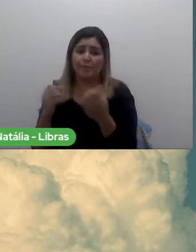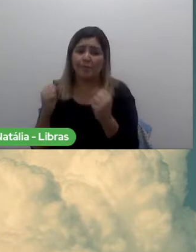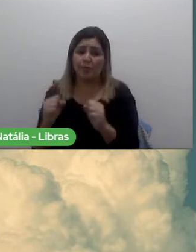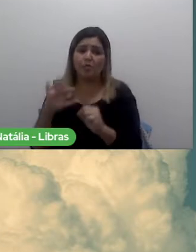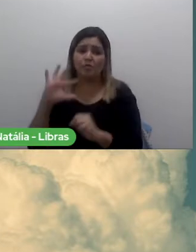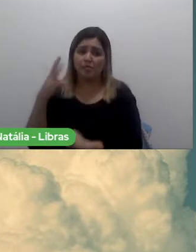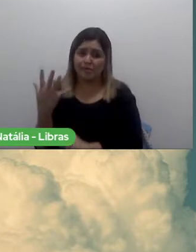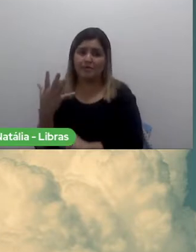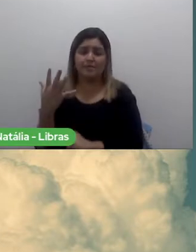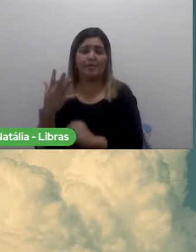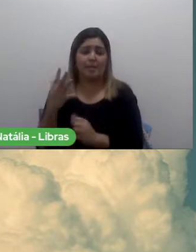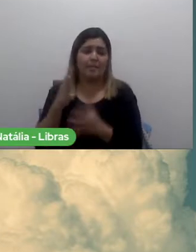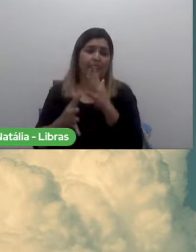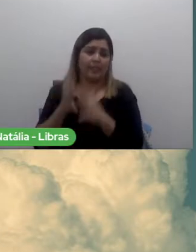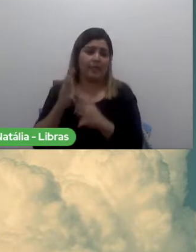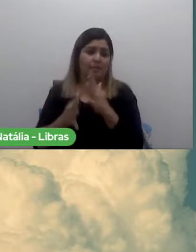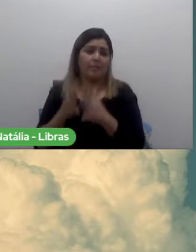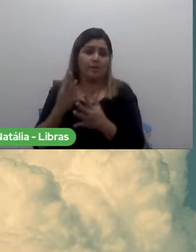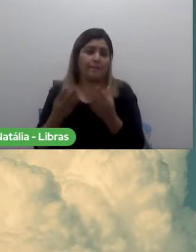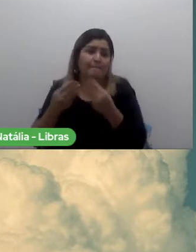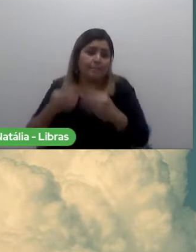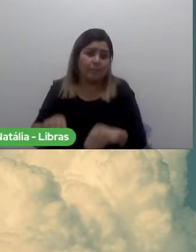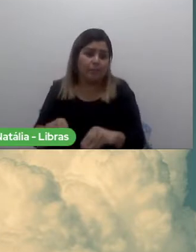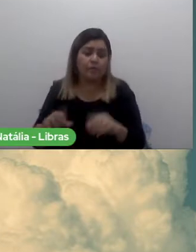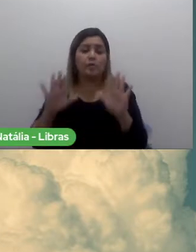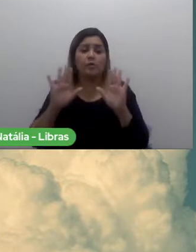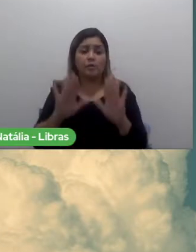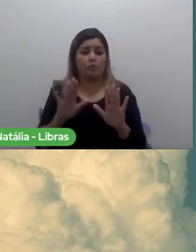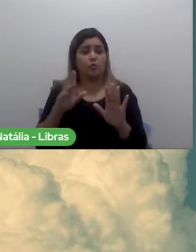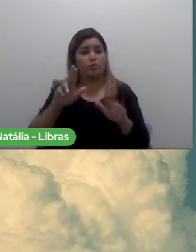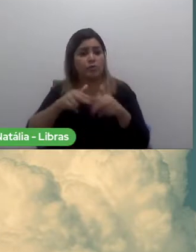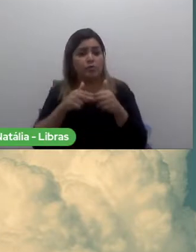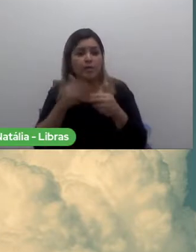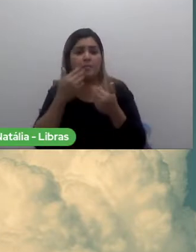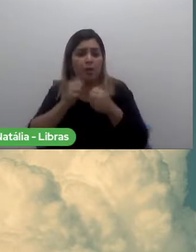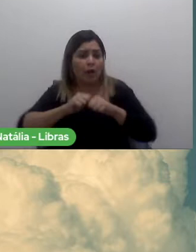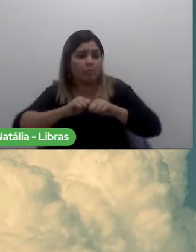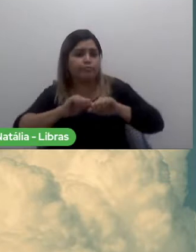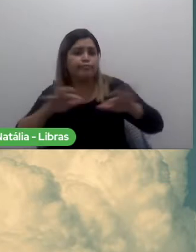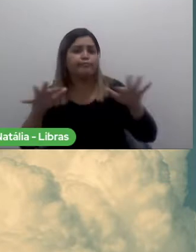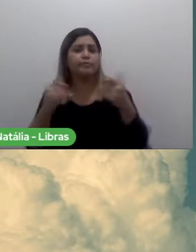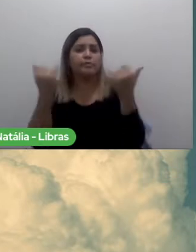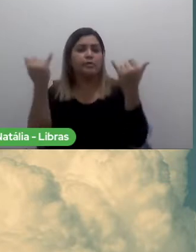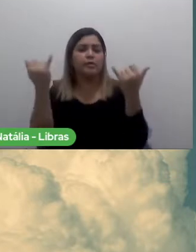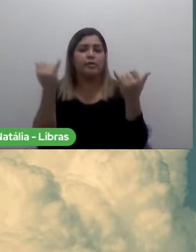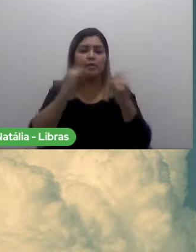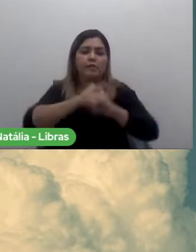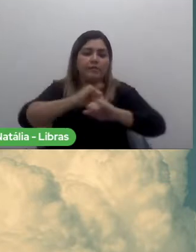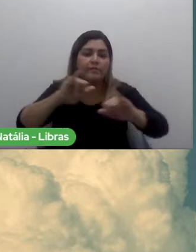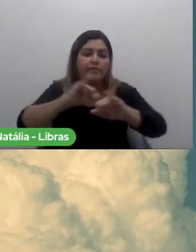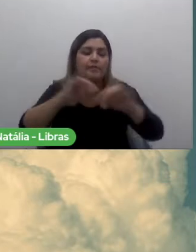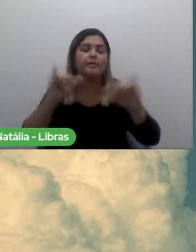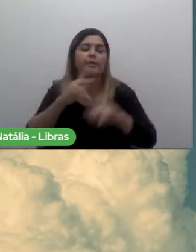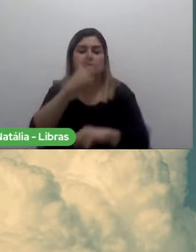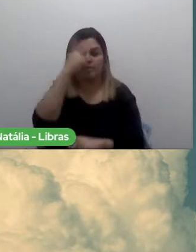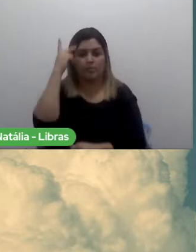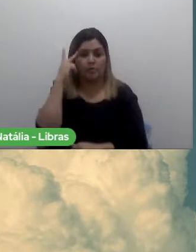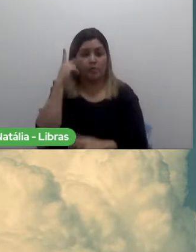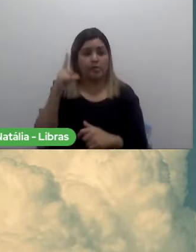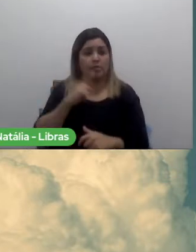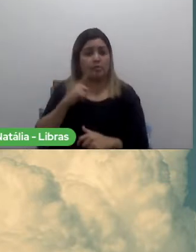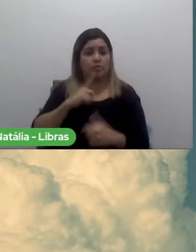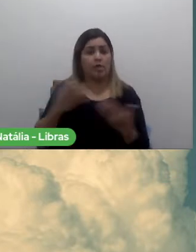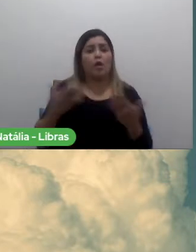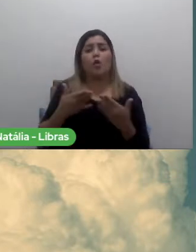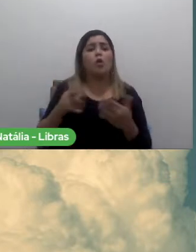melhor, tá? Daí vem o conceito de Value Stream Mapping, então, ou mapeamento de fluxo de valor.